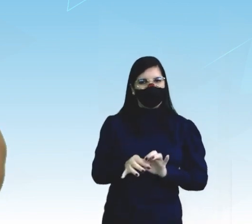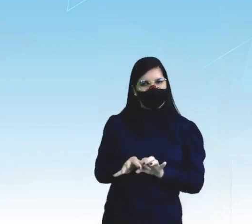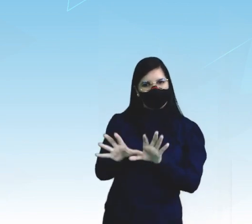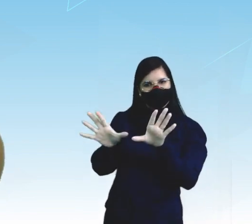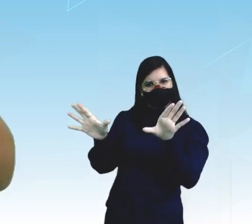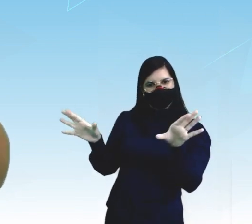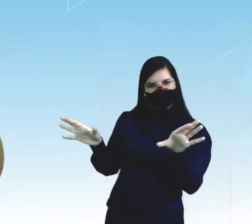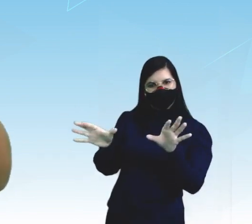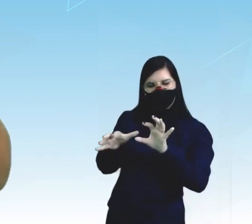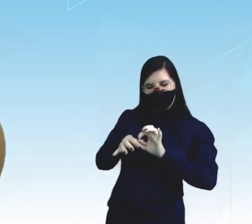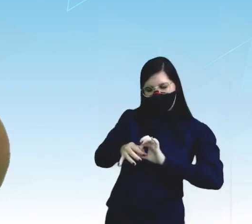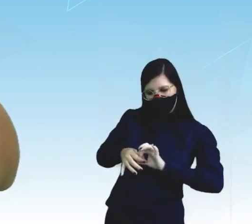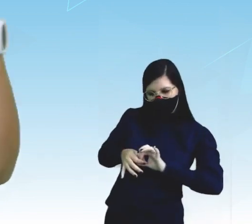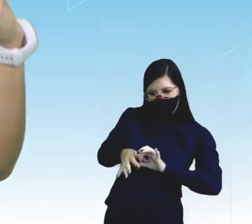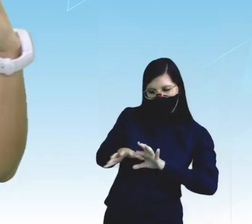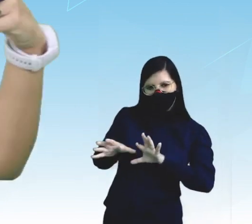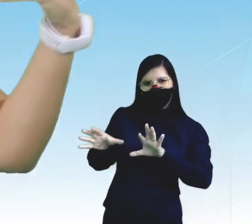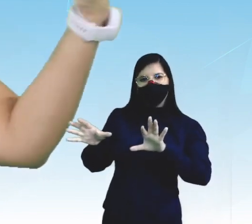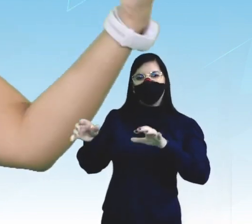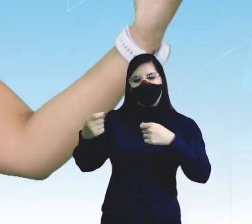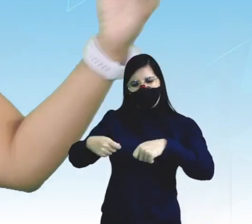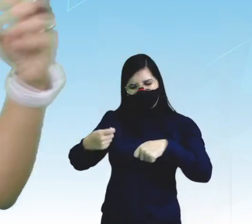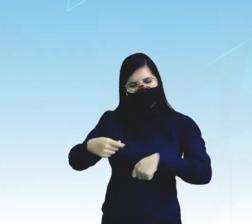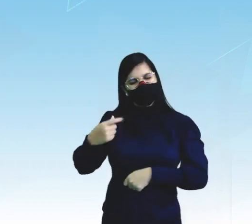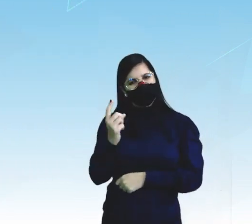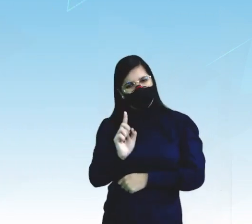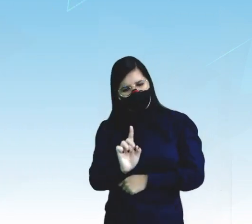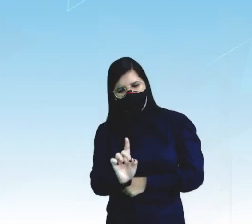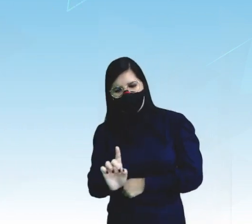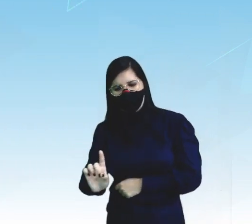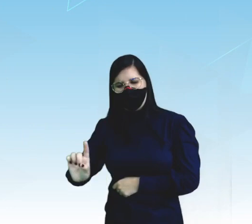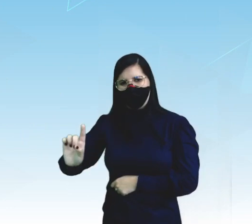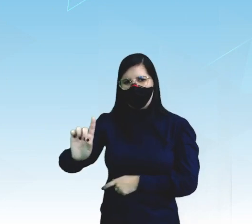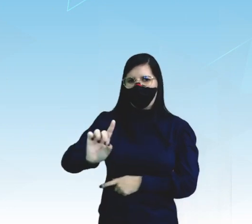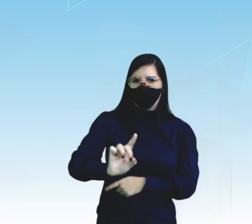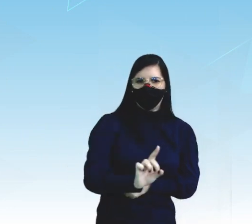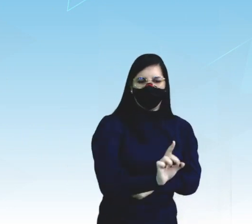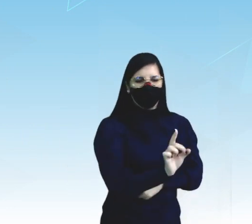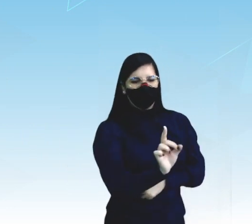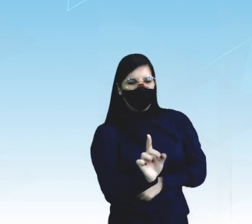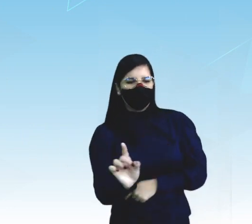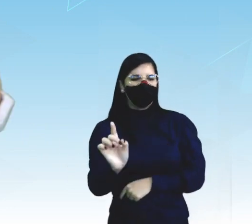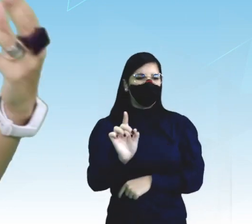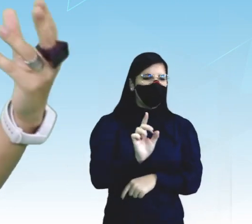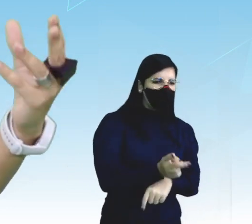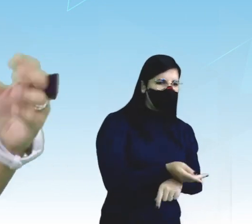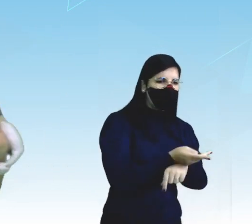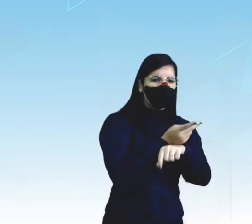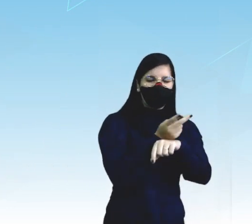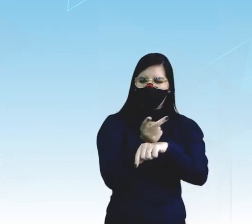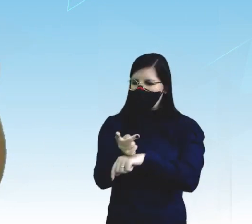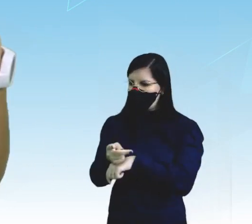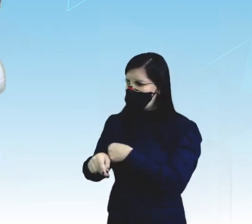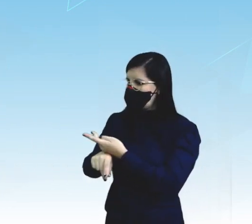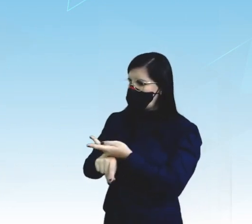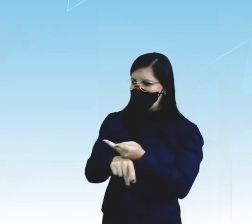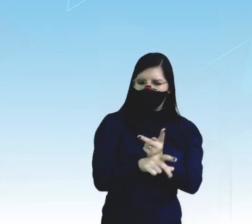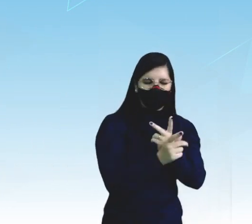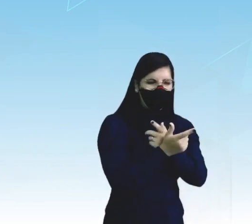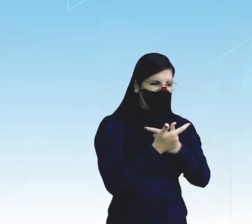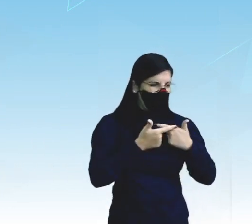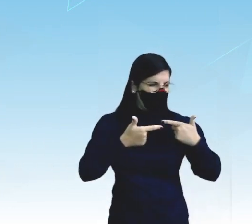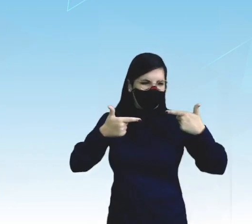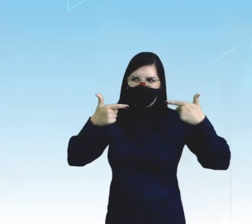né? Deixe-me ir, preciso andar, vou por aí a procurar, rir